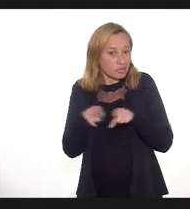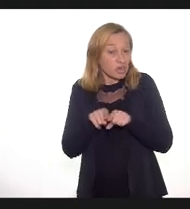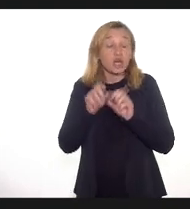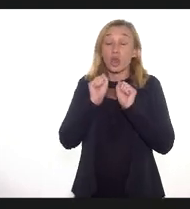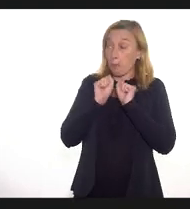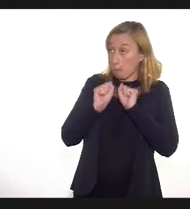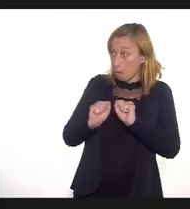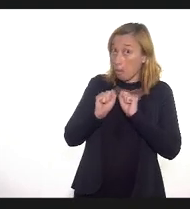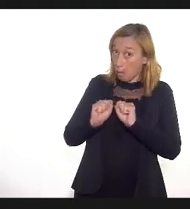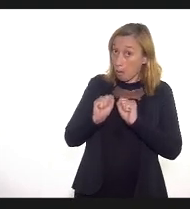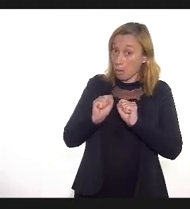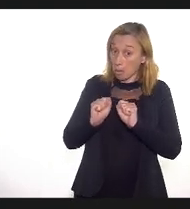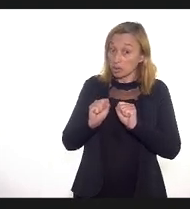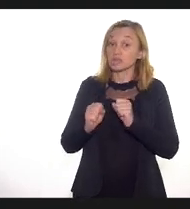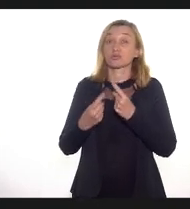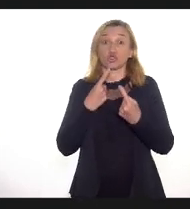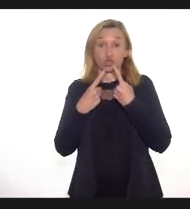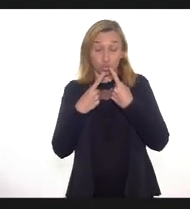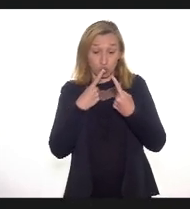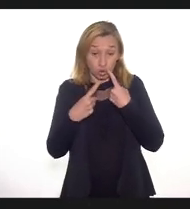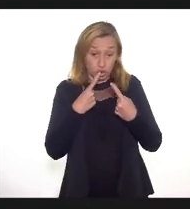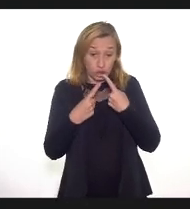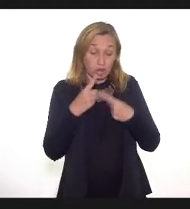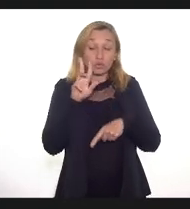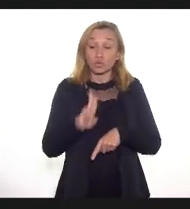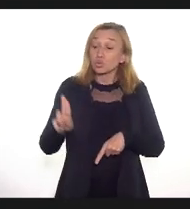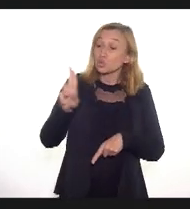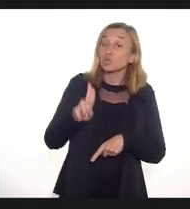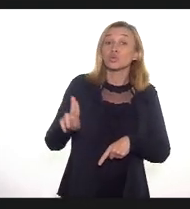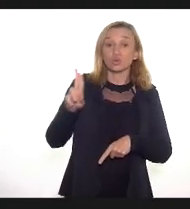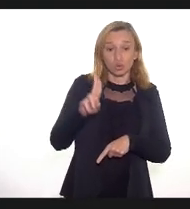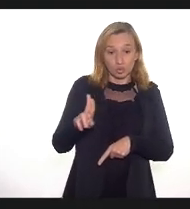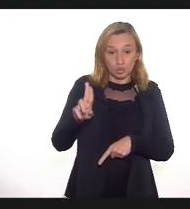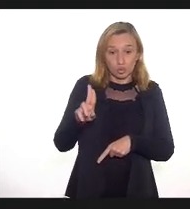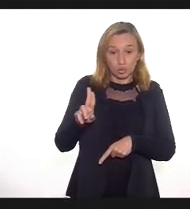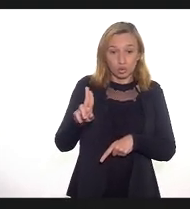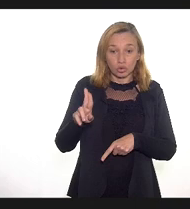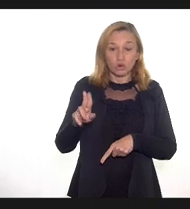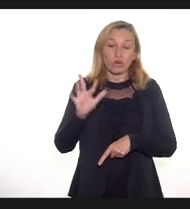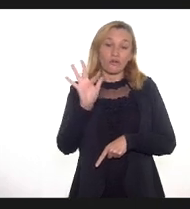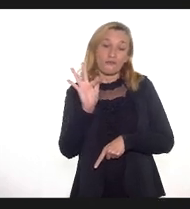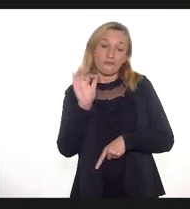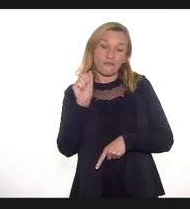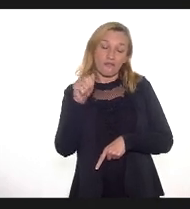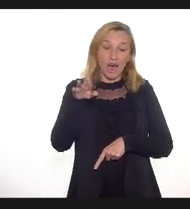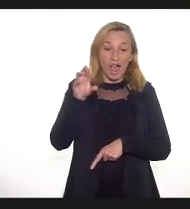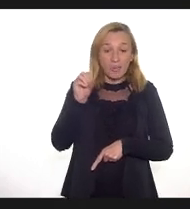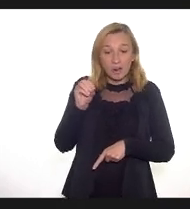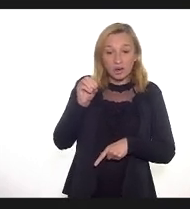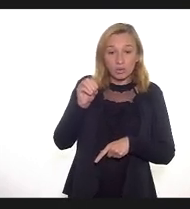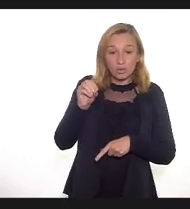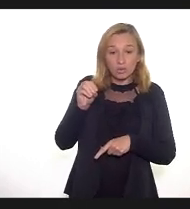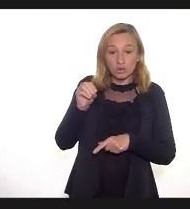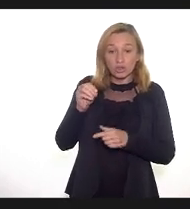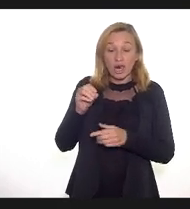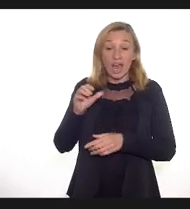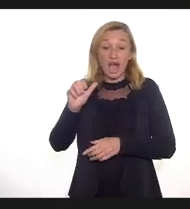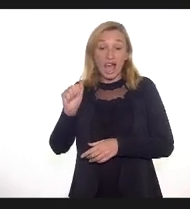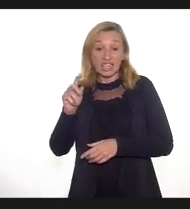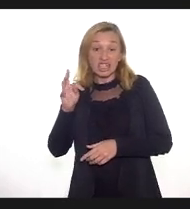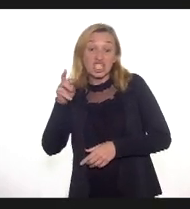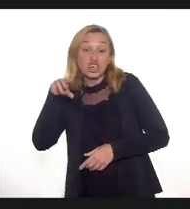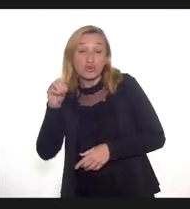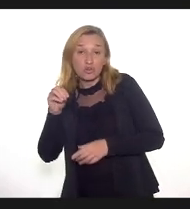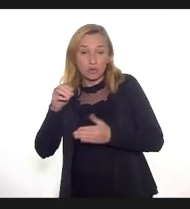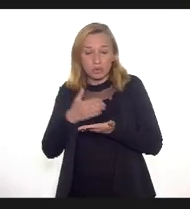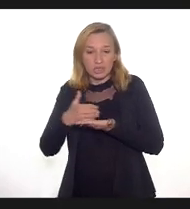até promover a discussão da utilização como fármaco do princípio ativo da maconha,